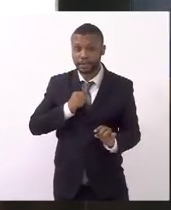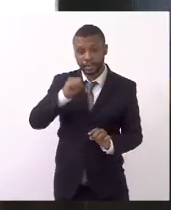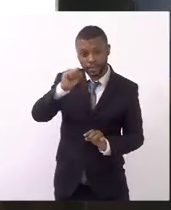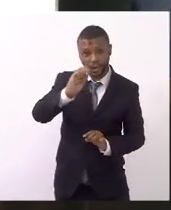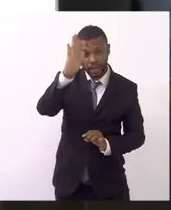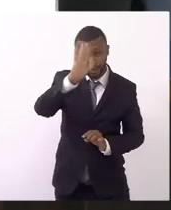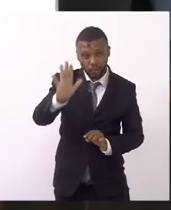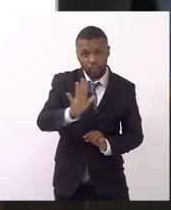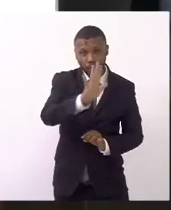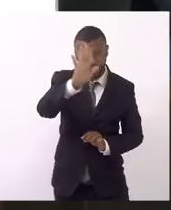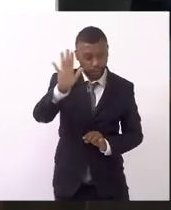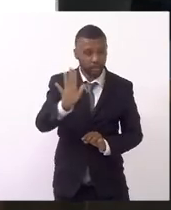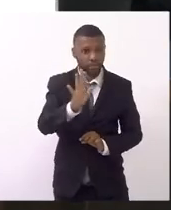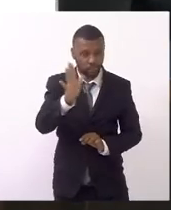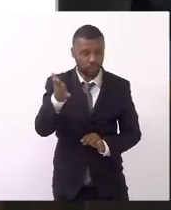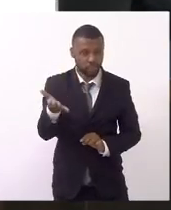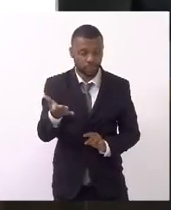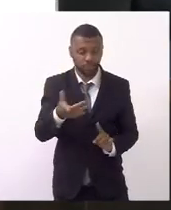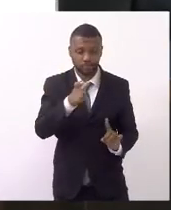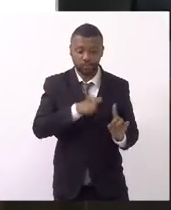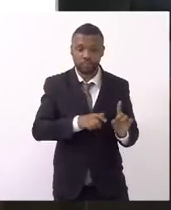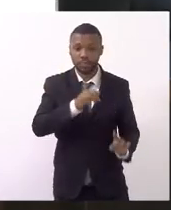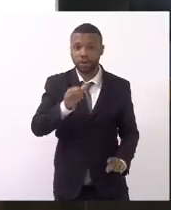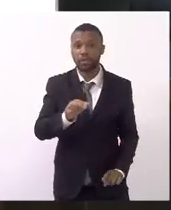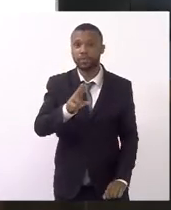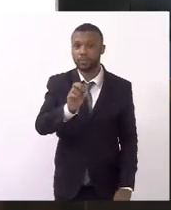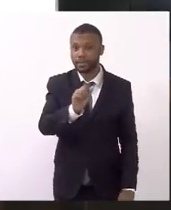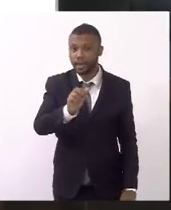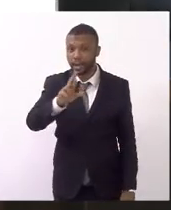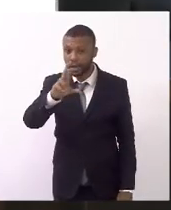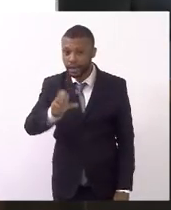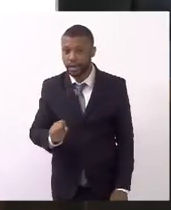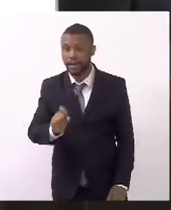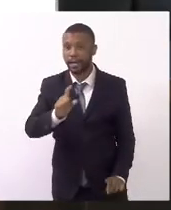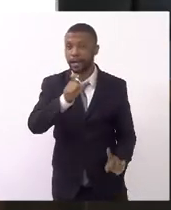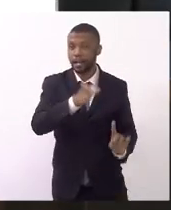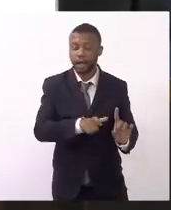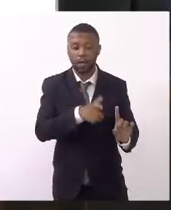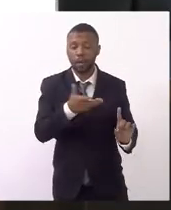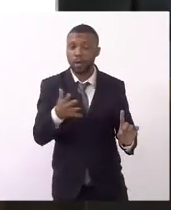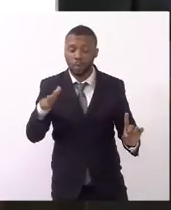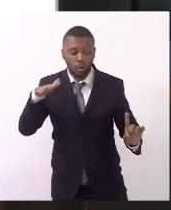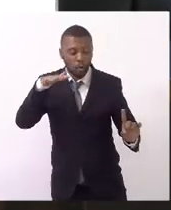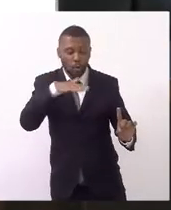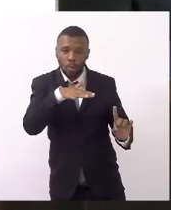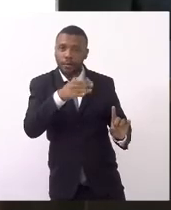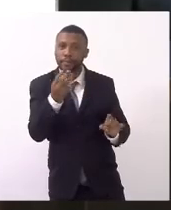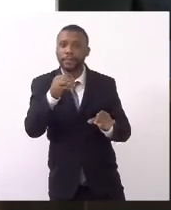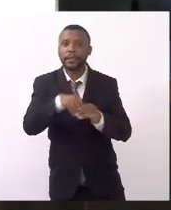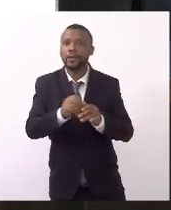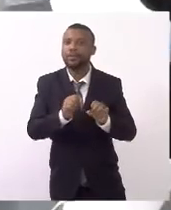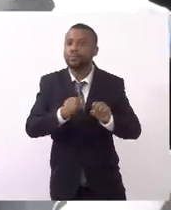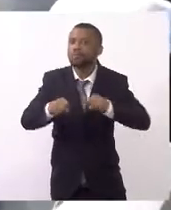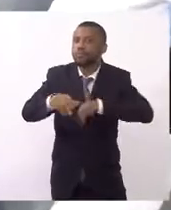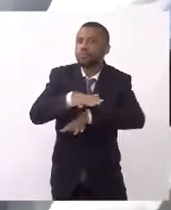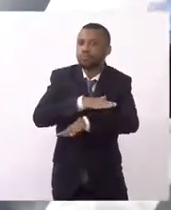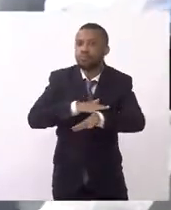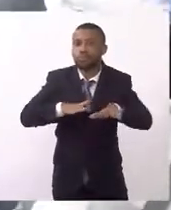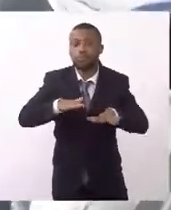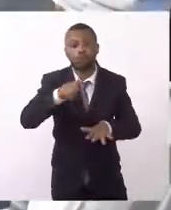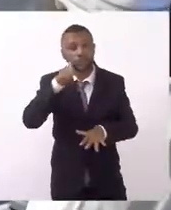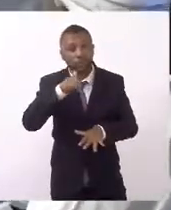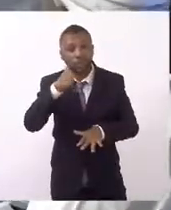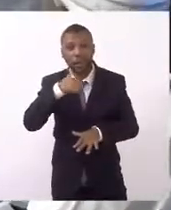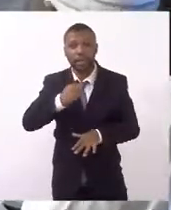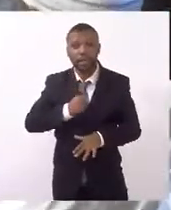acho que já desceu Jussara é uma importante pessoa dentro do movimento de mulheres de Axé